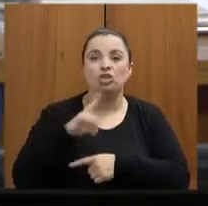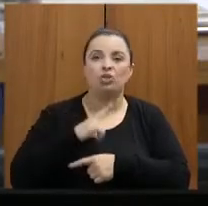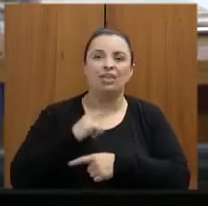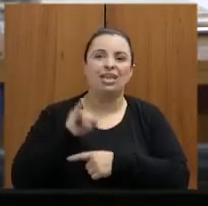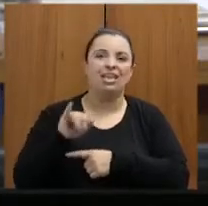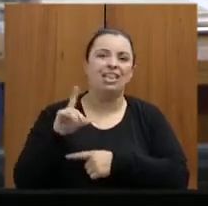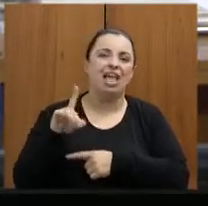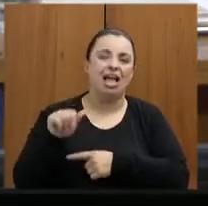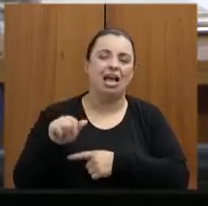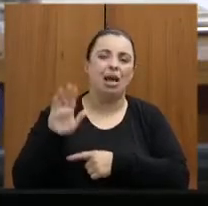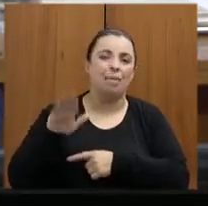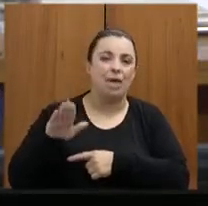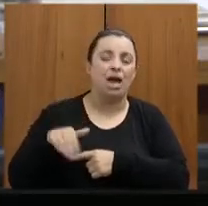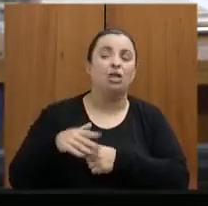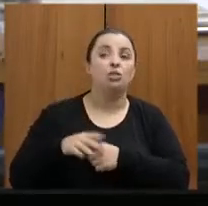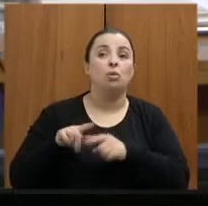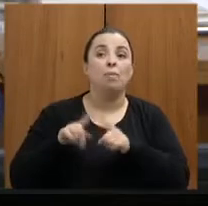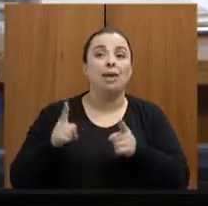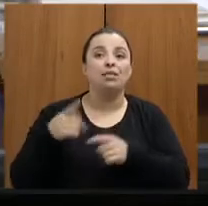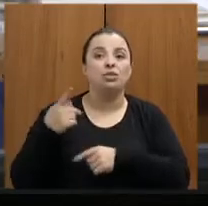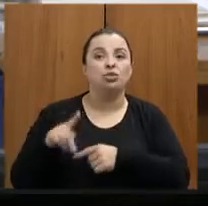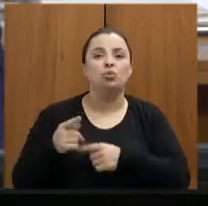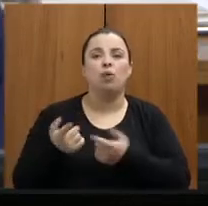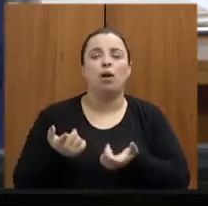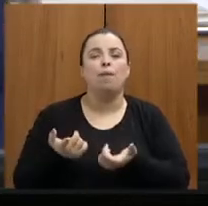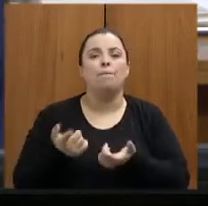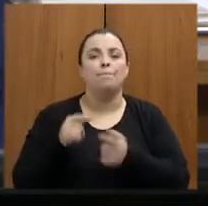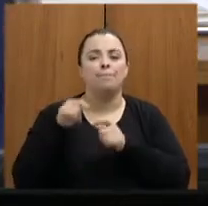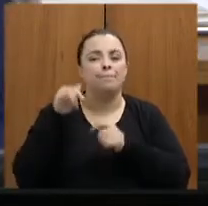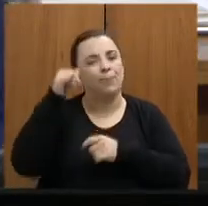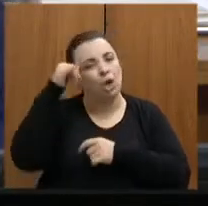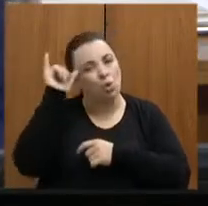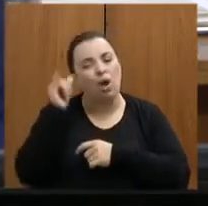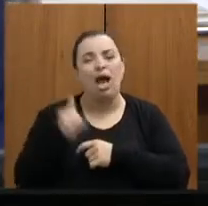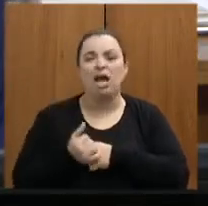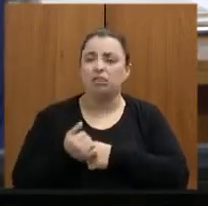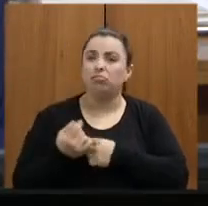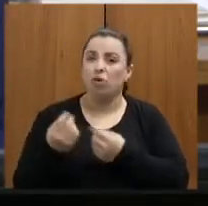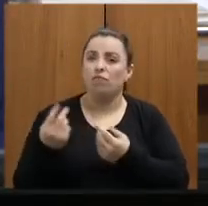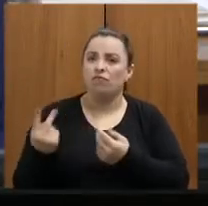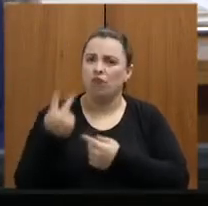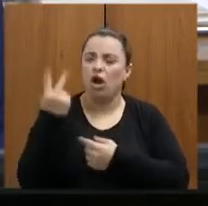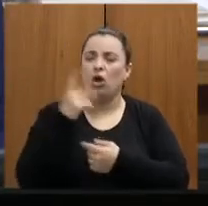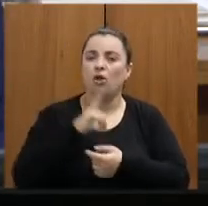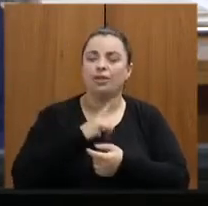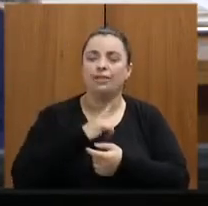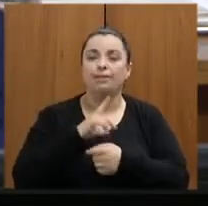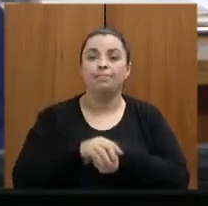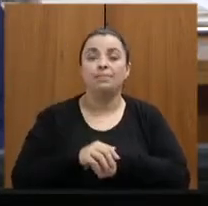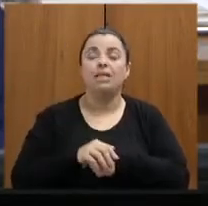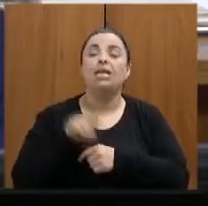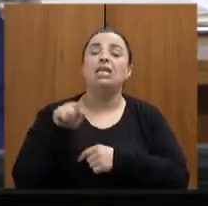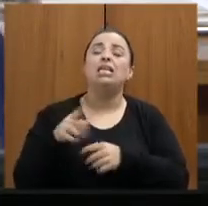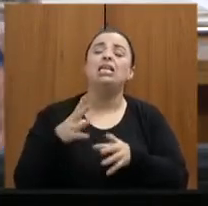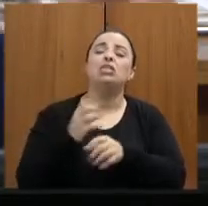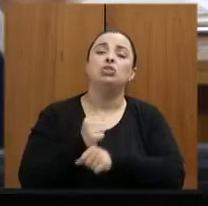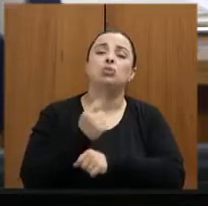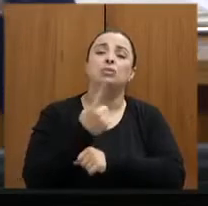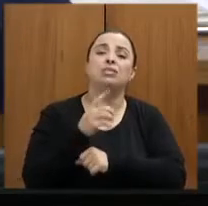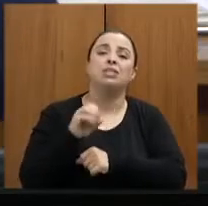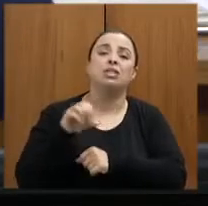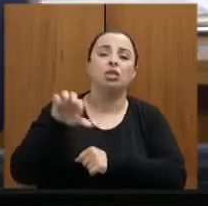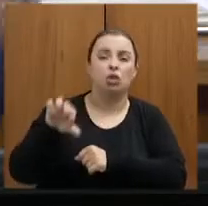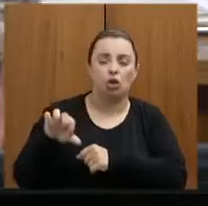também muito rica na sua pecuária principalmente né E a gente nem 69 municípios nós atendemos 40